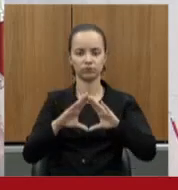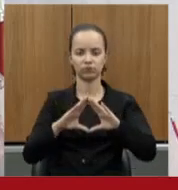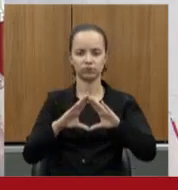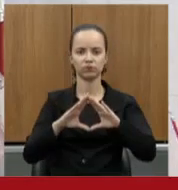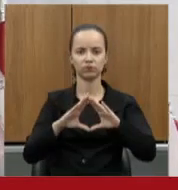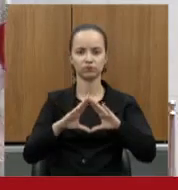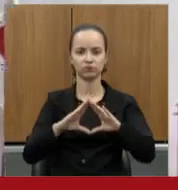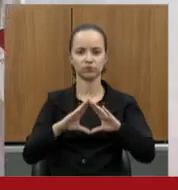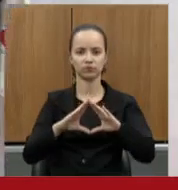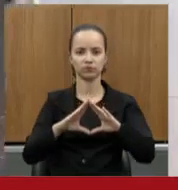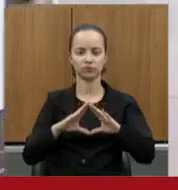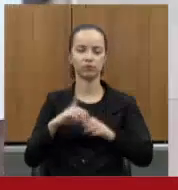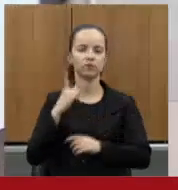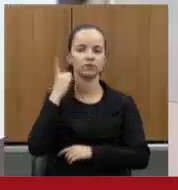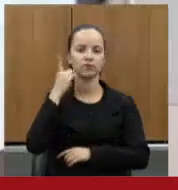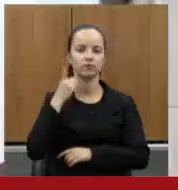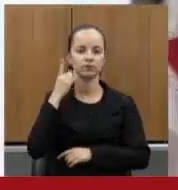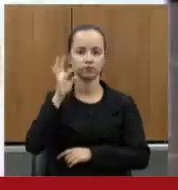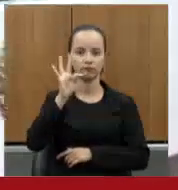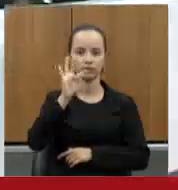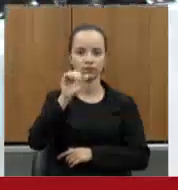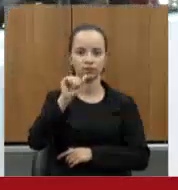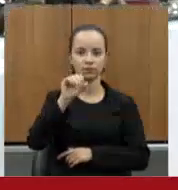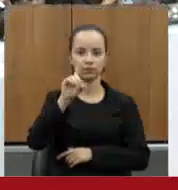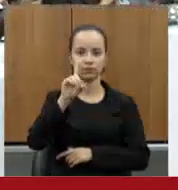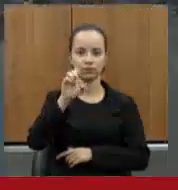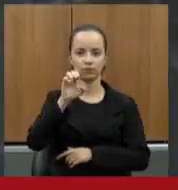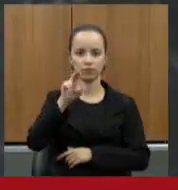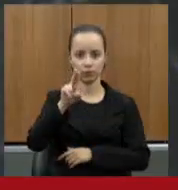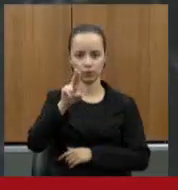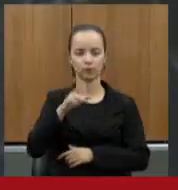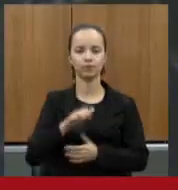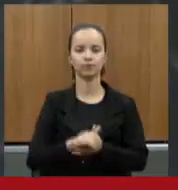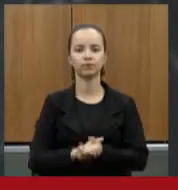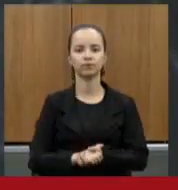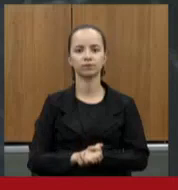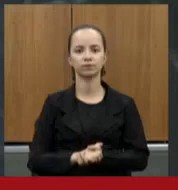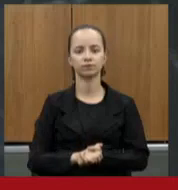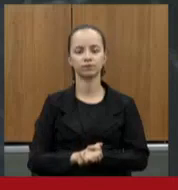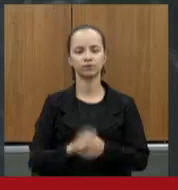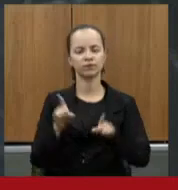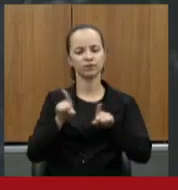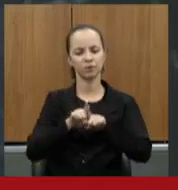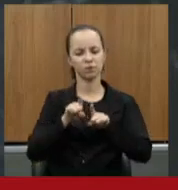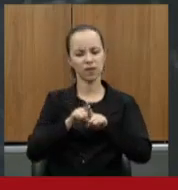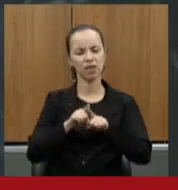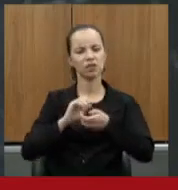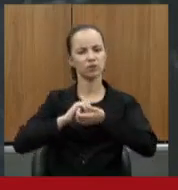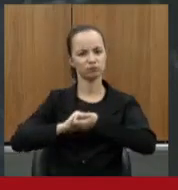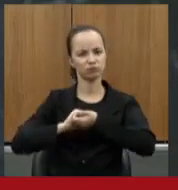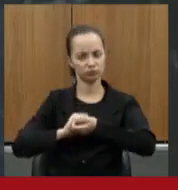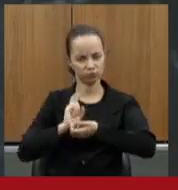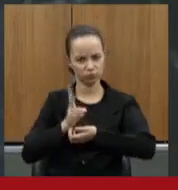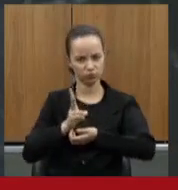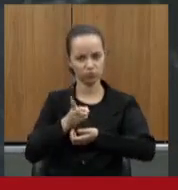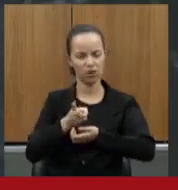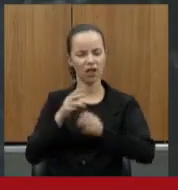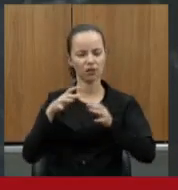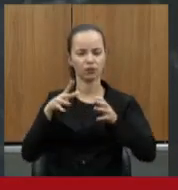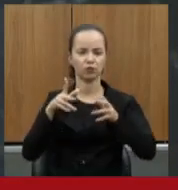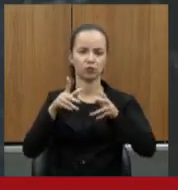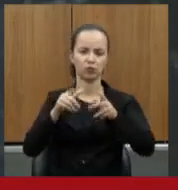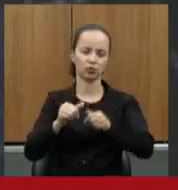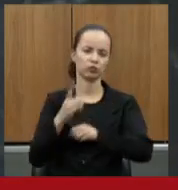Gerais, deputado Tadeu Martins Leite, e estender em seu nome os cumprimentos a todos